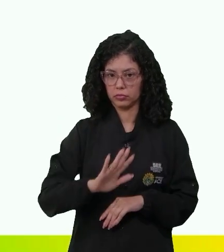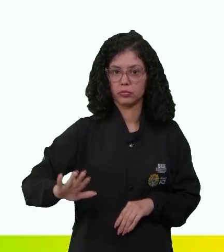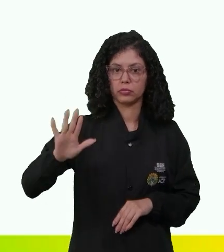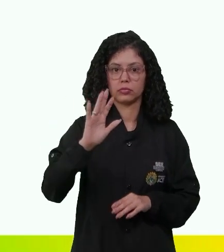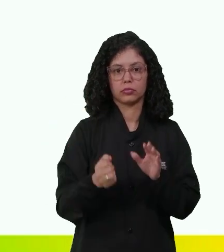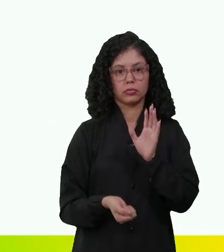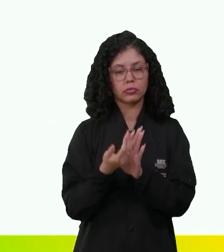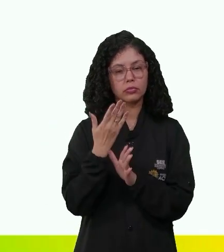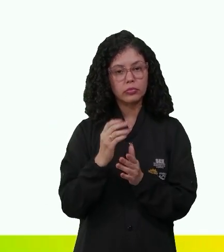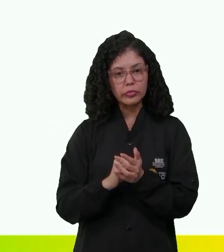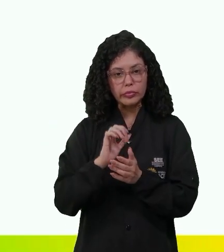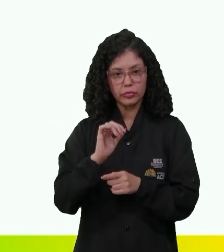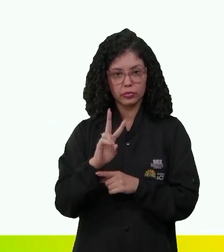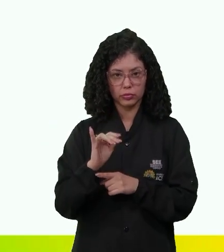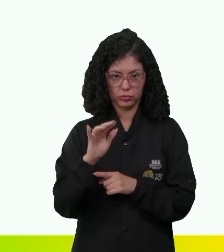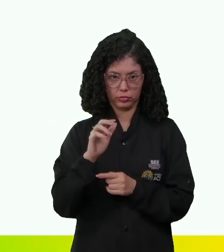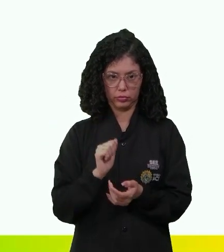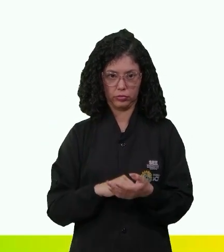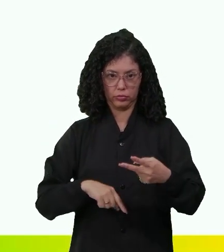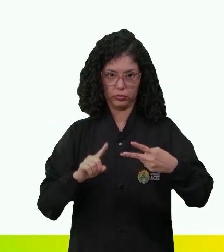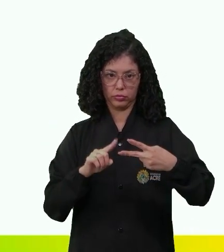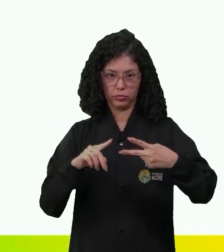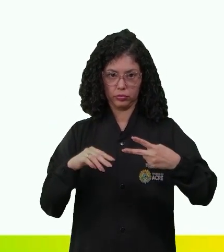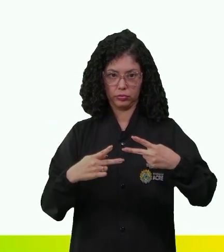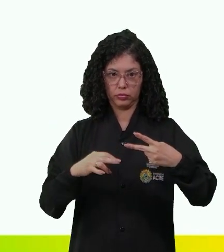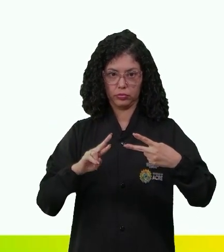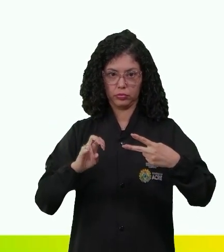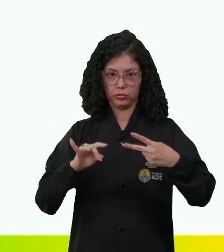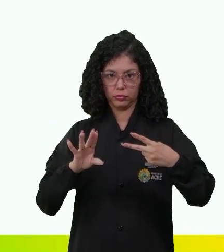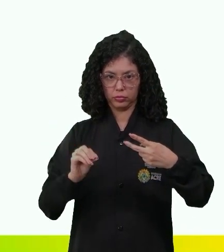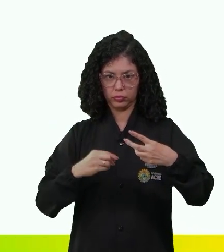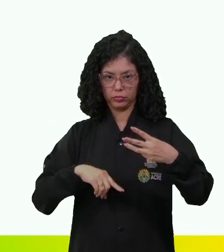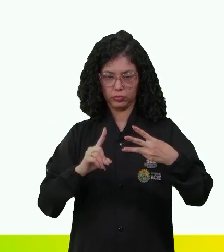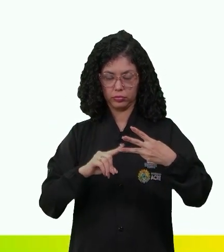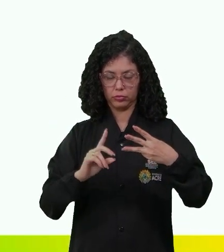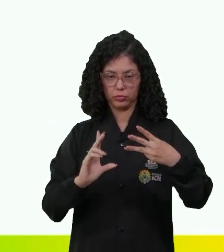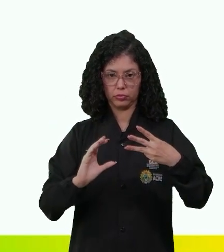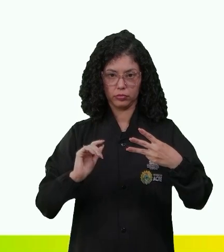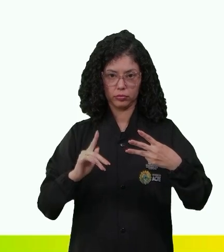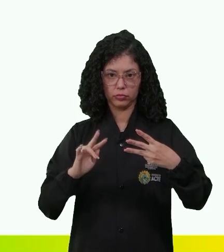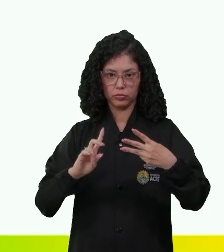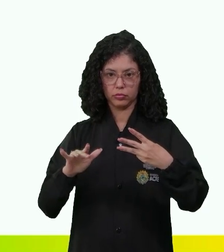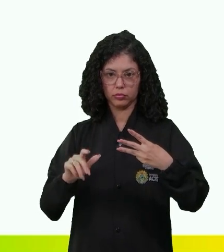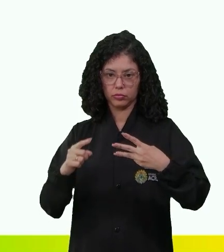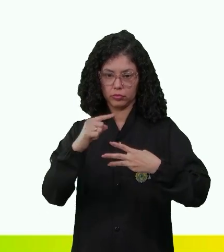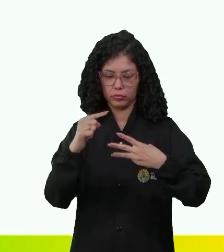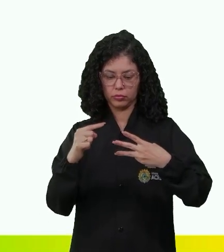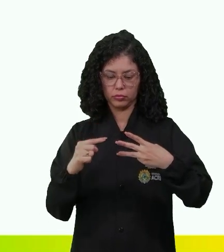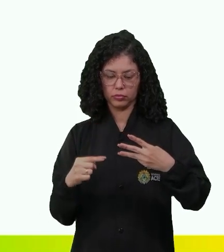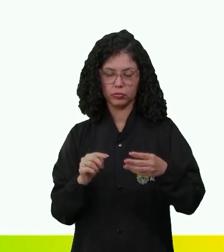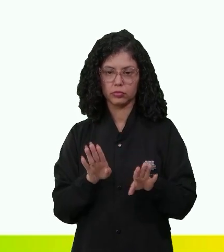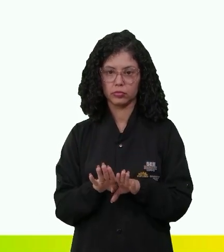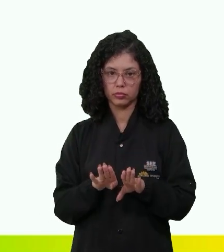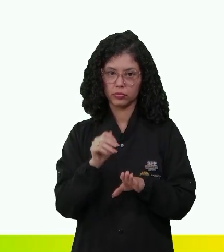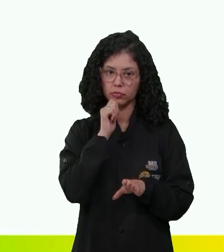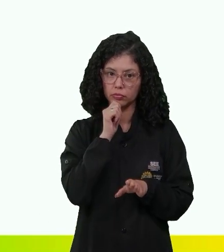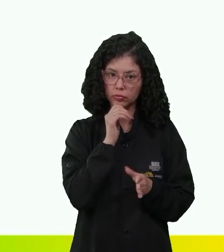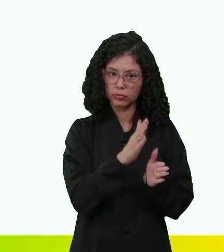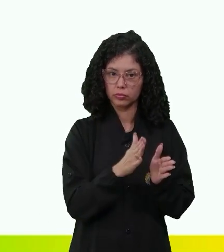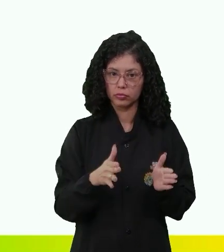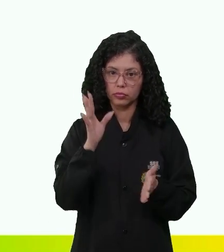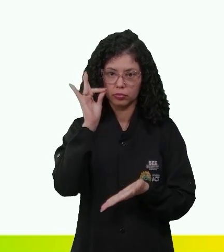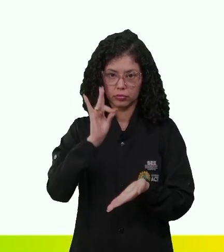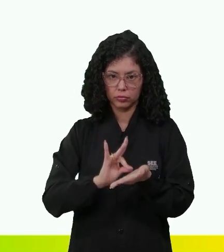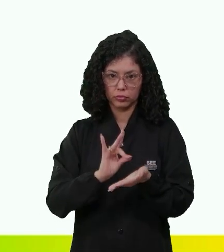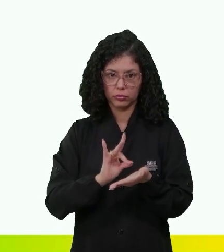formado pelo ouvidor-mor, o provedor-mor e o capitão-mor. As capitanias hereditárias e